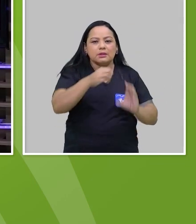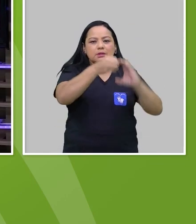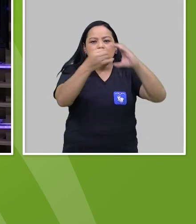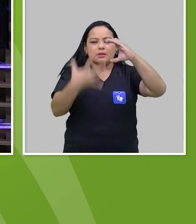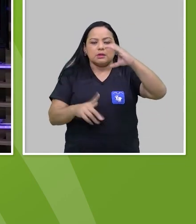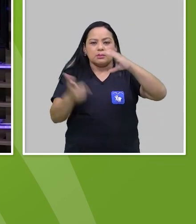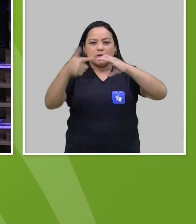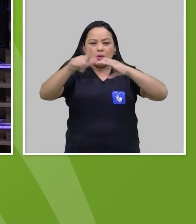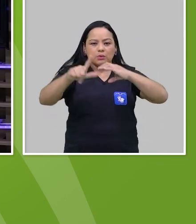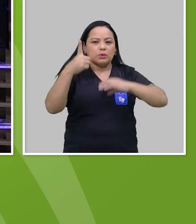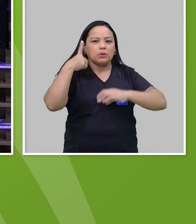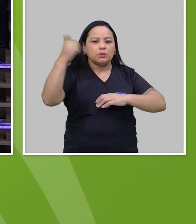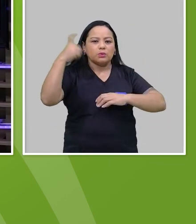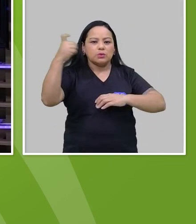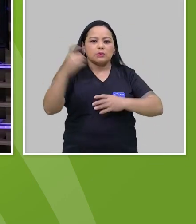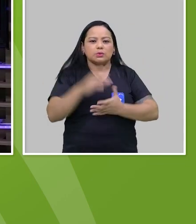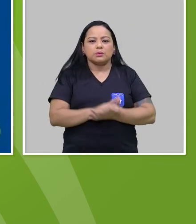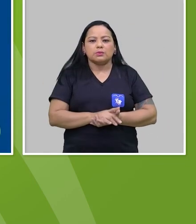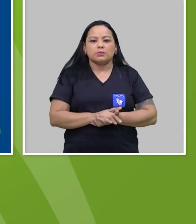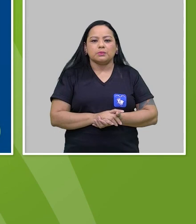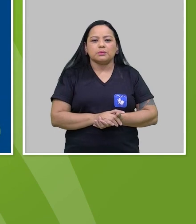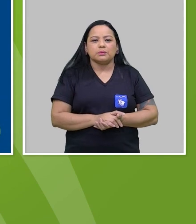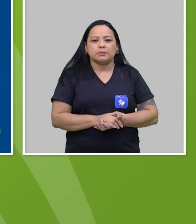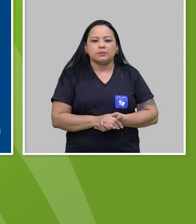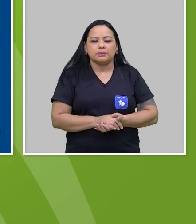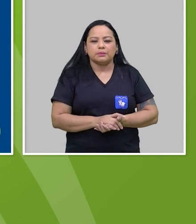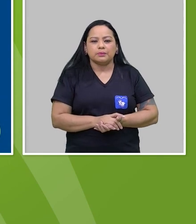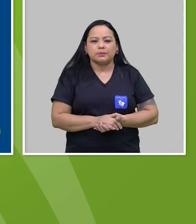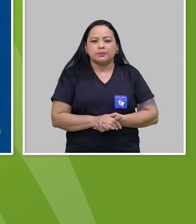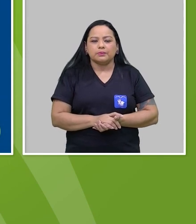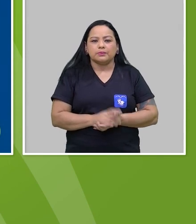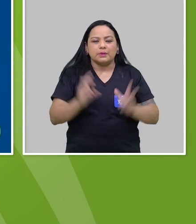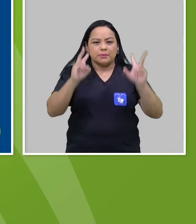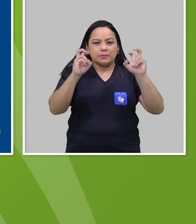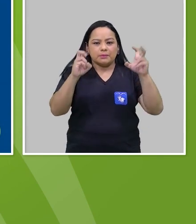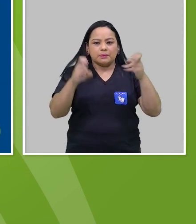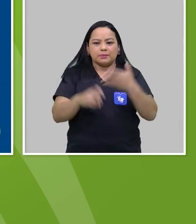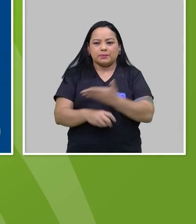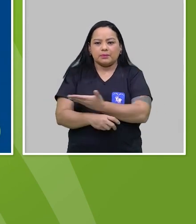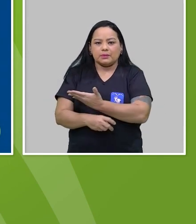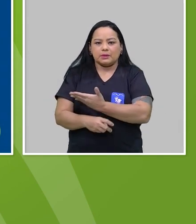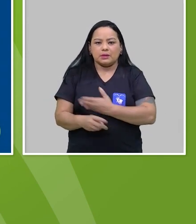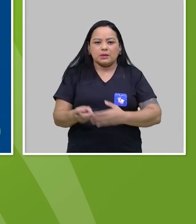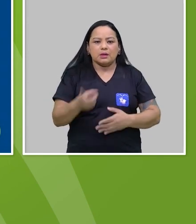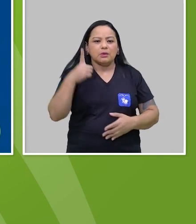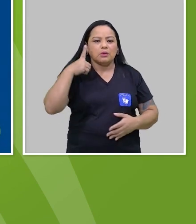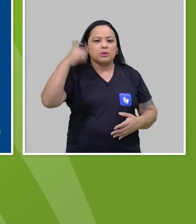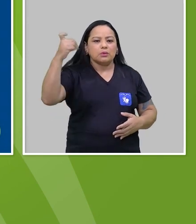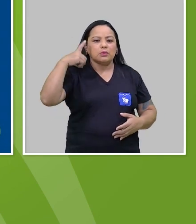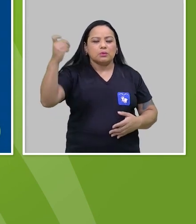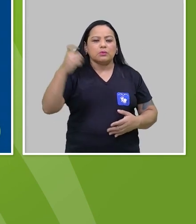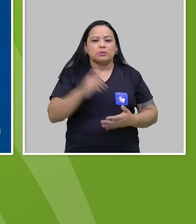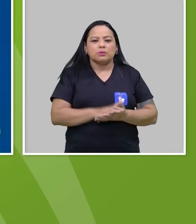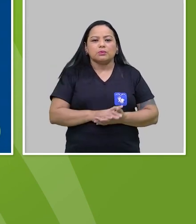característica do som é a sua reflexão. Vamos dar uma olhada. Olha aí, gente, o som, ele é refletido